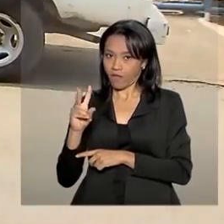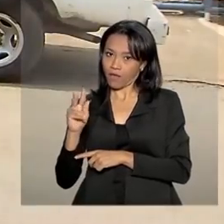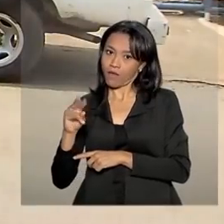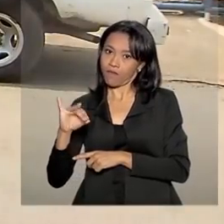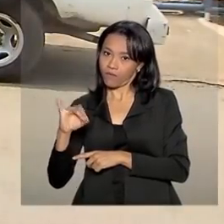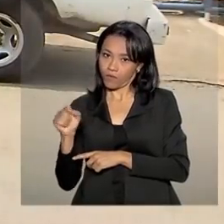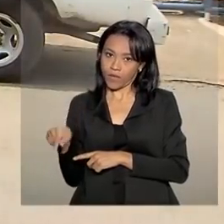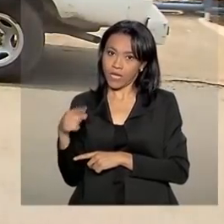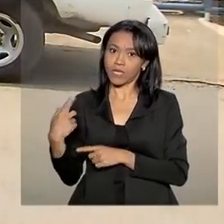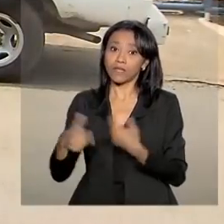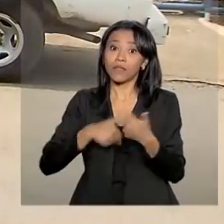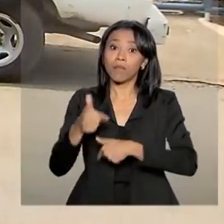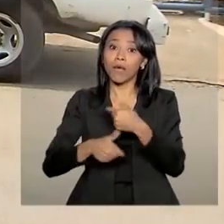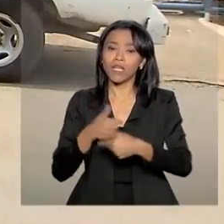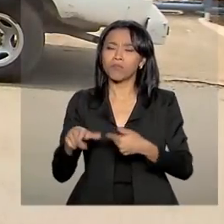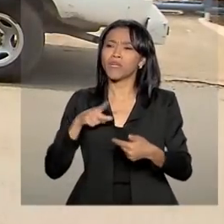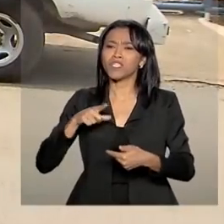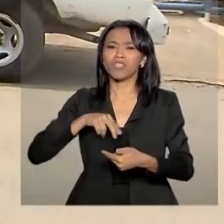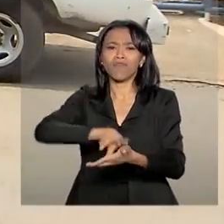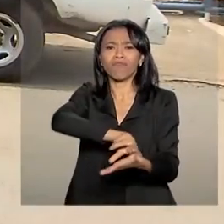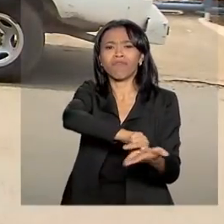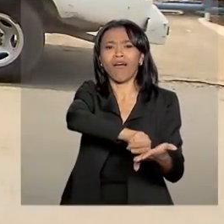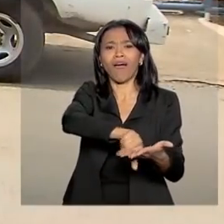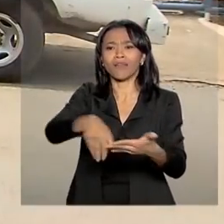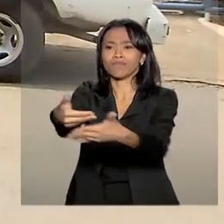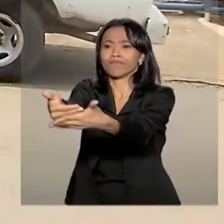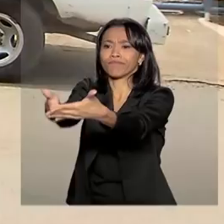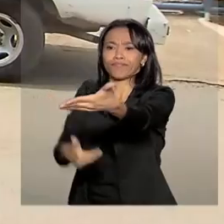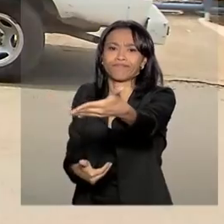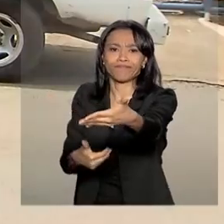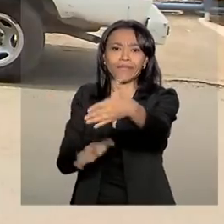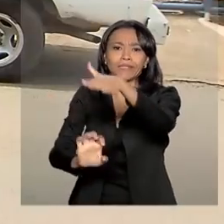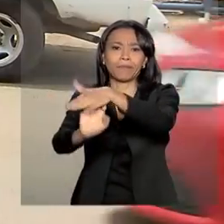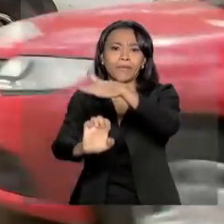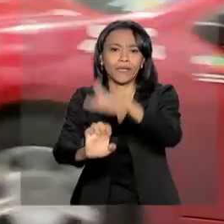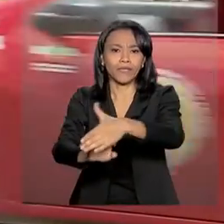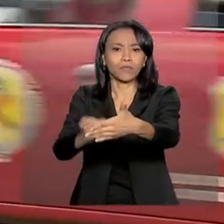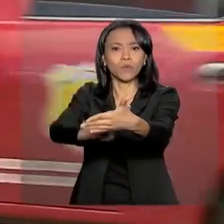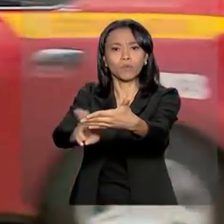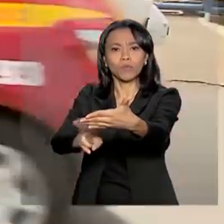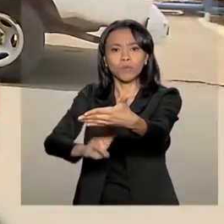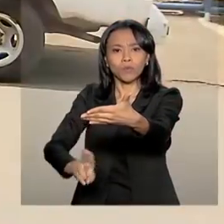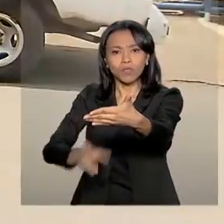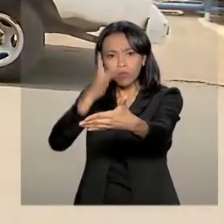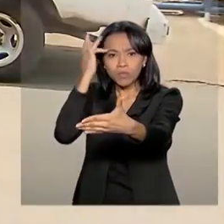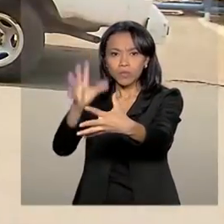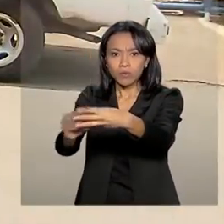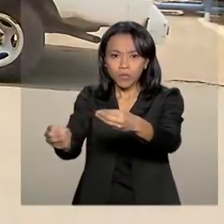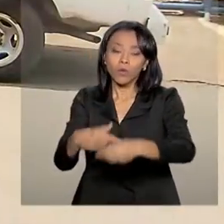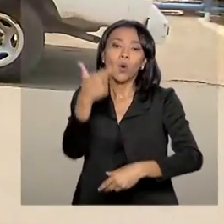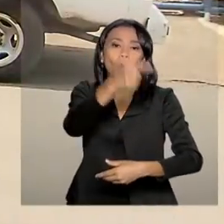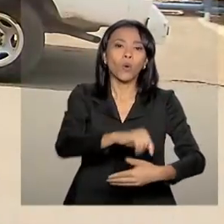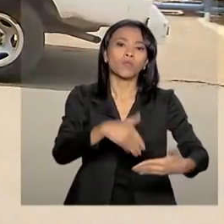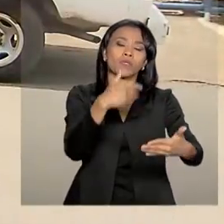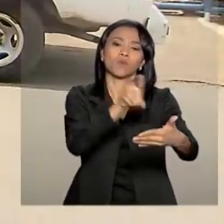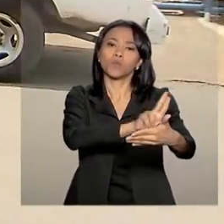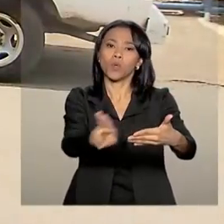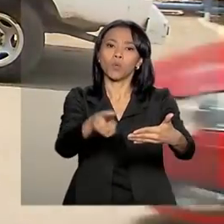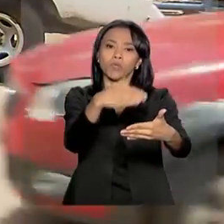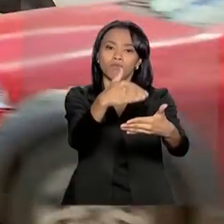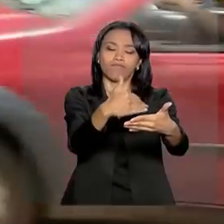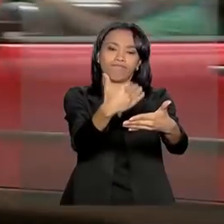dessas listas. Isso porque havia até então uma lista da Vale, né, de desaparecidos que trabalhavam na empresa Vale, outra de moradores